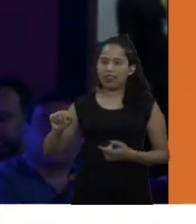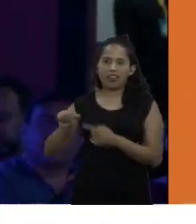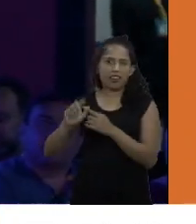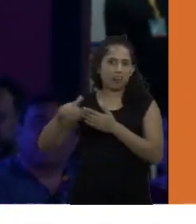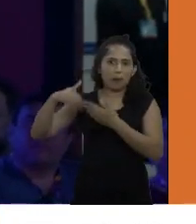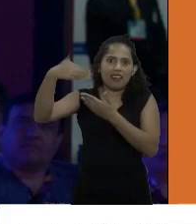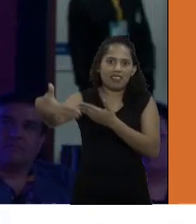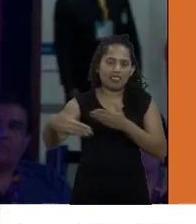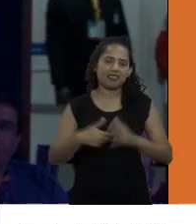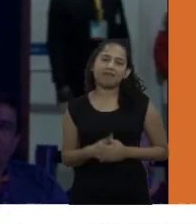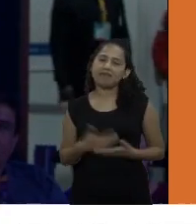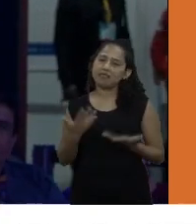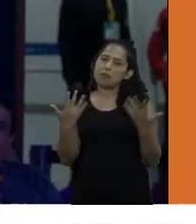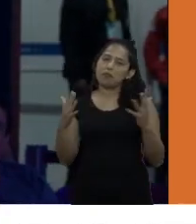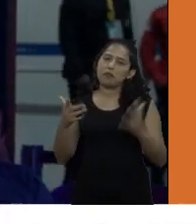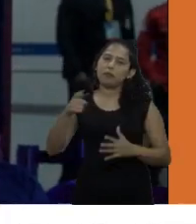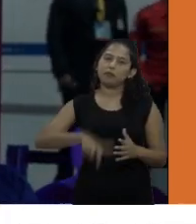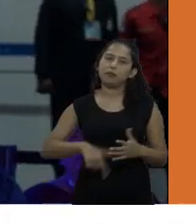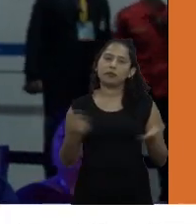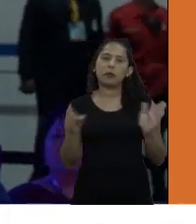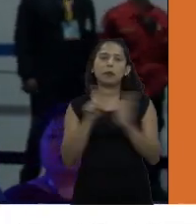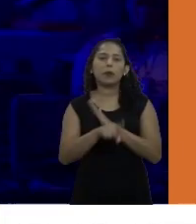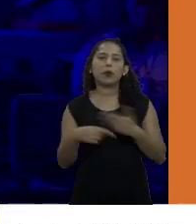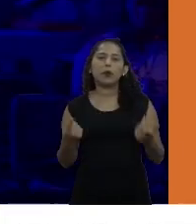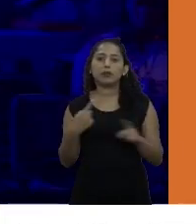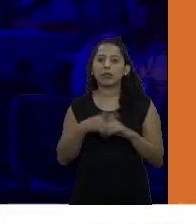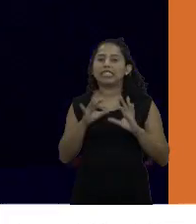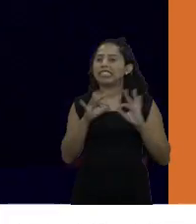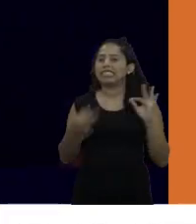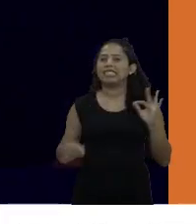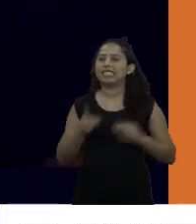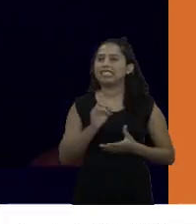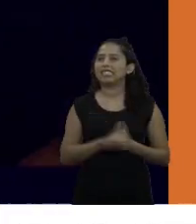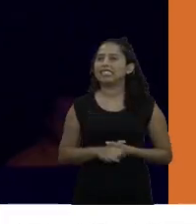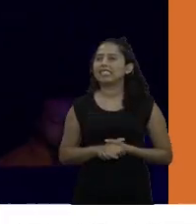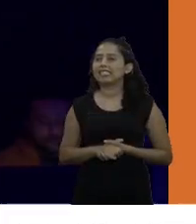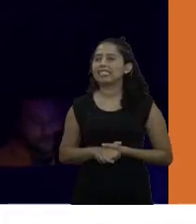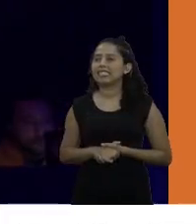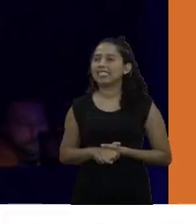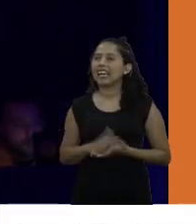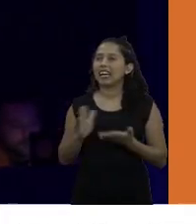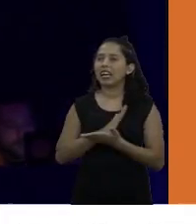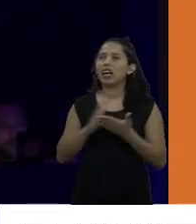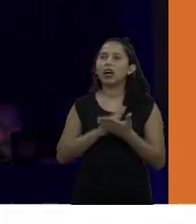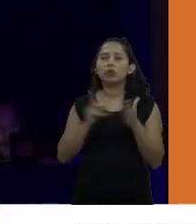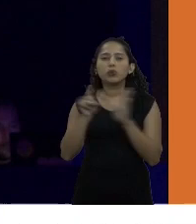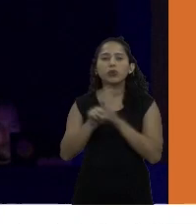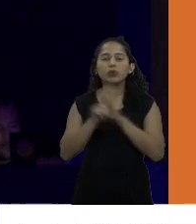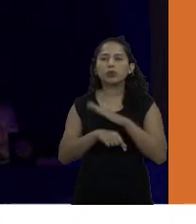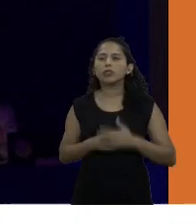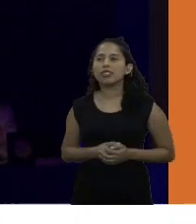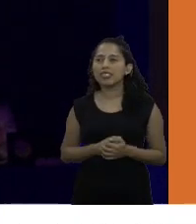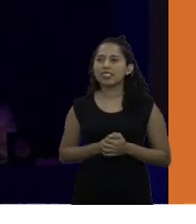Enfim. Parabéns mais uma vez. Vamos abrir para pergunta, que eu não vou ficar me alongando aqui muito, não. Temos algumas perguntas para o Jenerson.